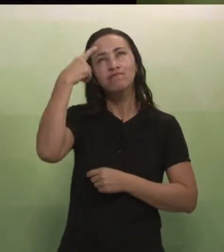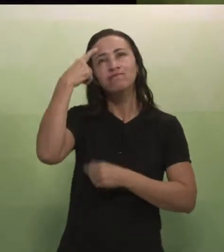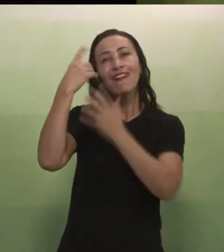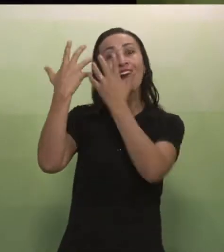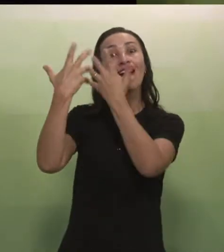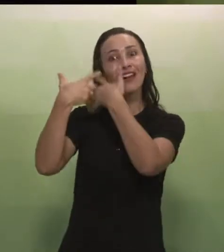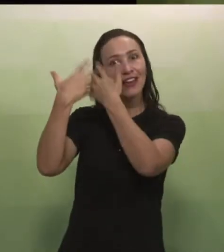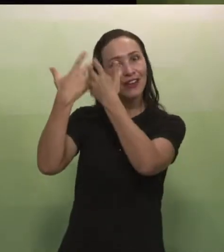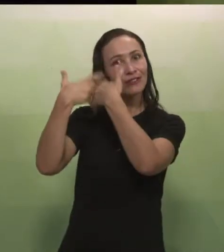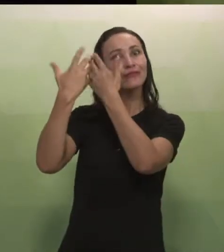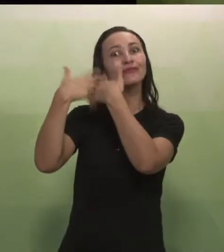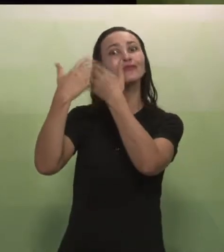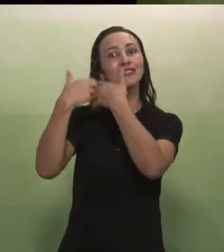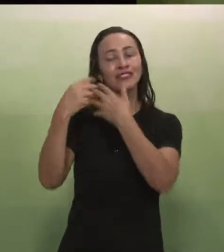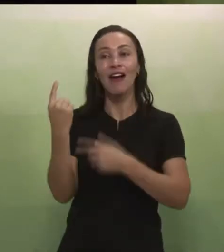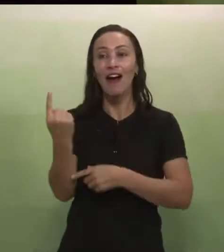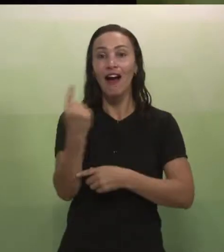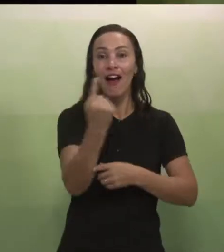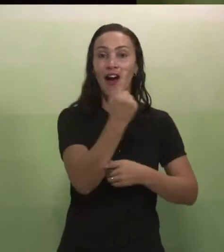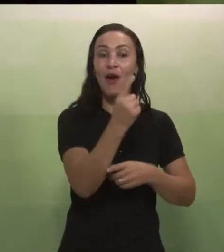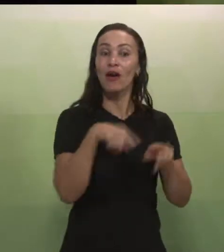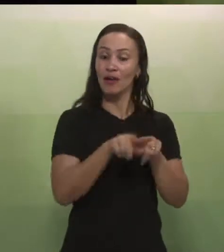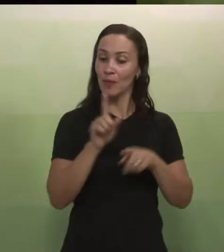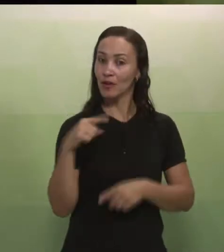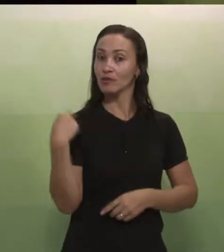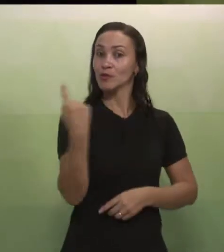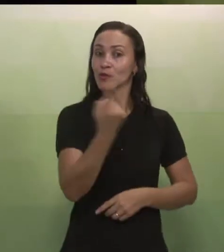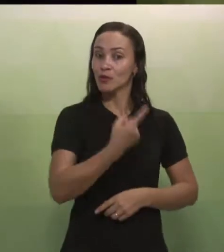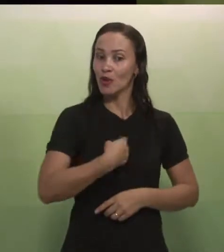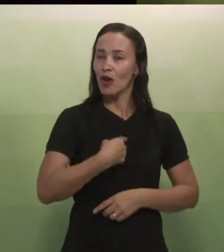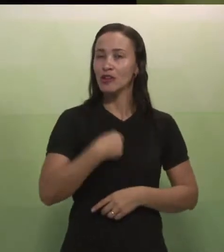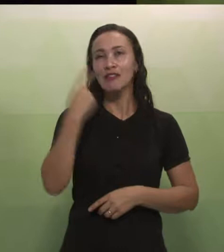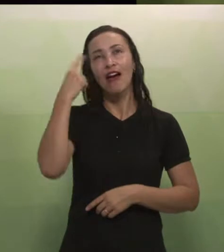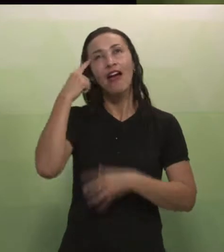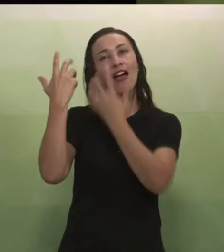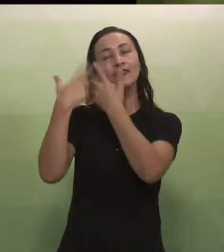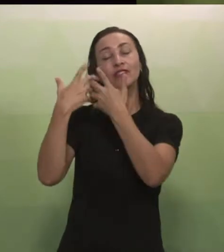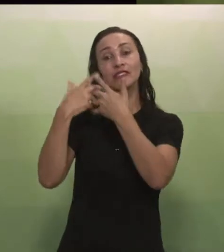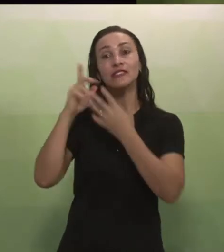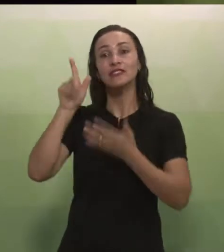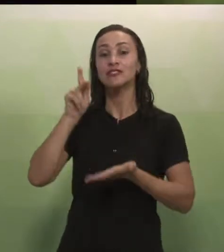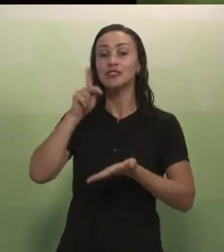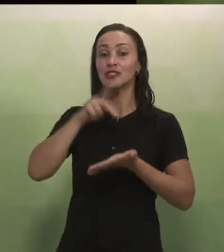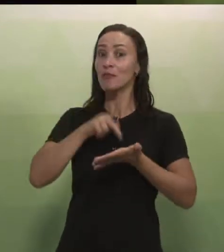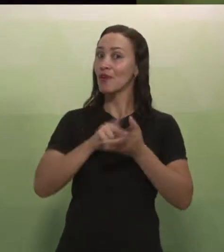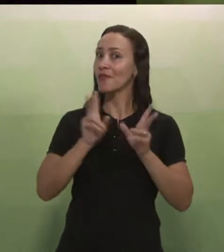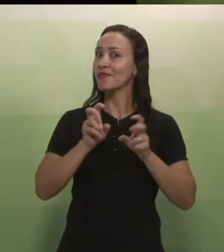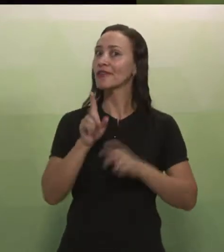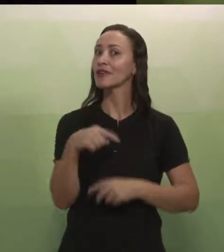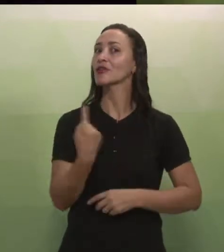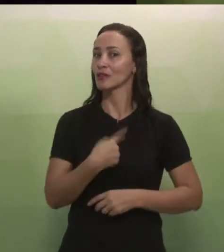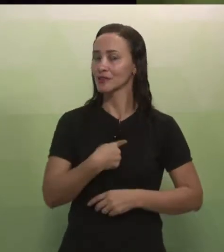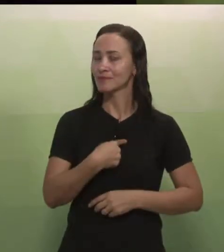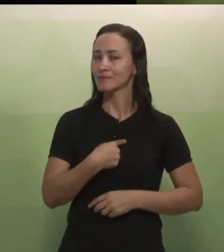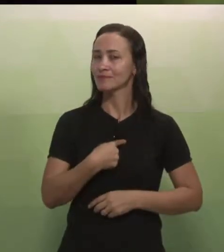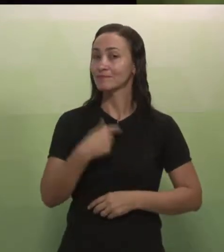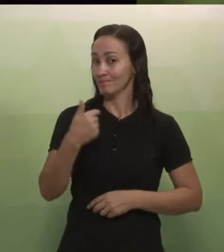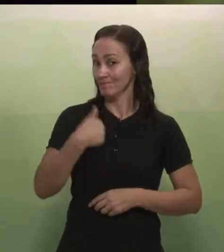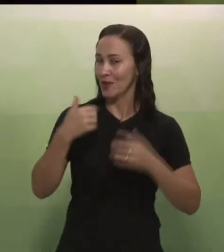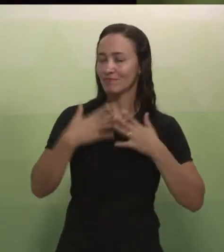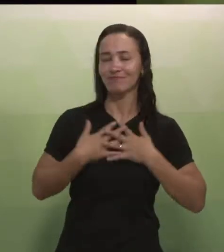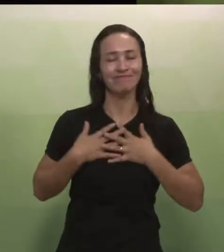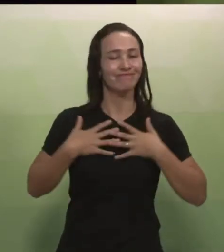a reflexão de cada um de nós sobre nossas verdades. E é com imenso